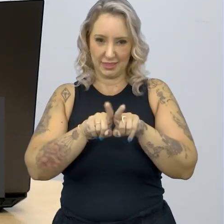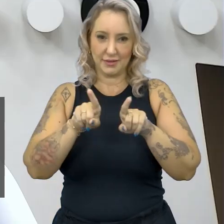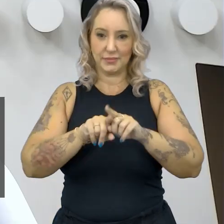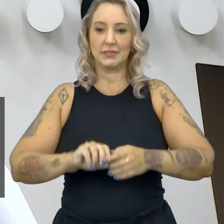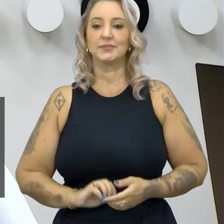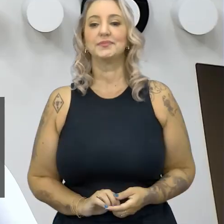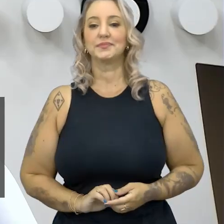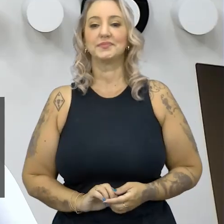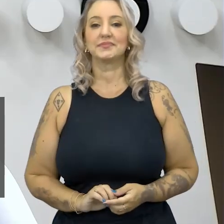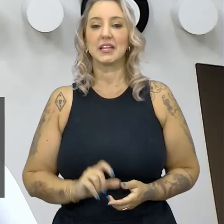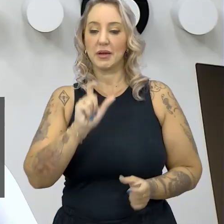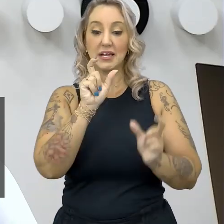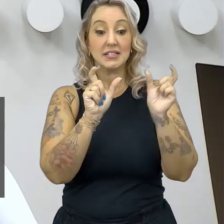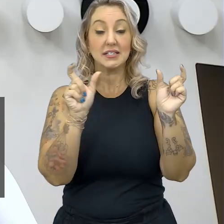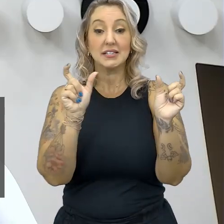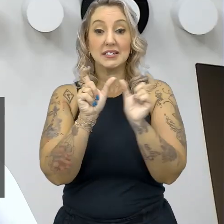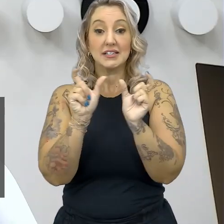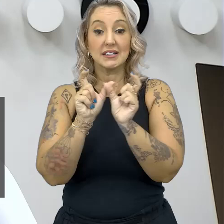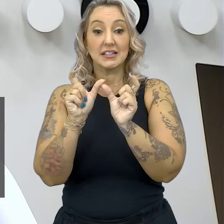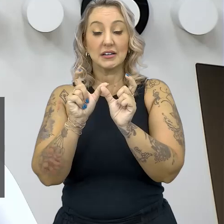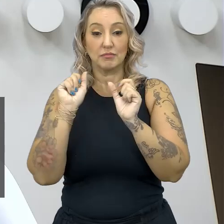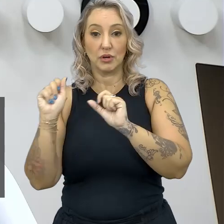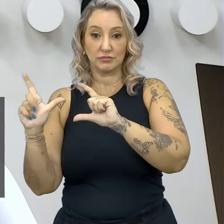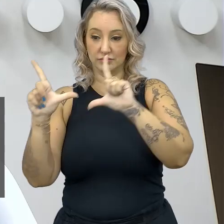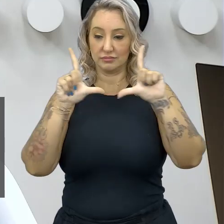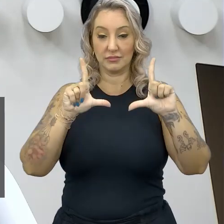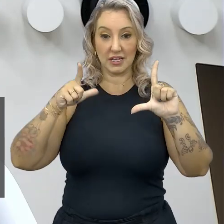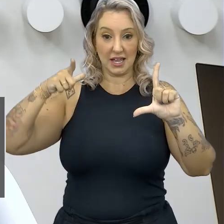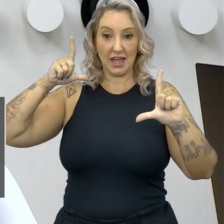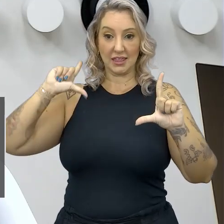das siglas, né? Se puder voltar no slide anterior, né, Renan?